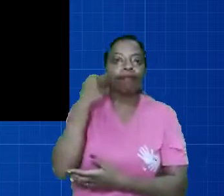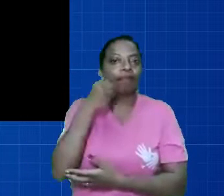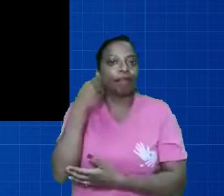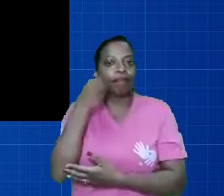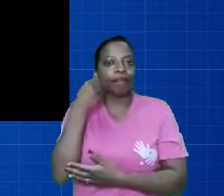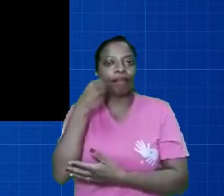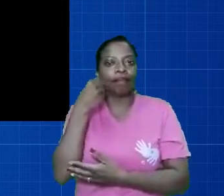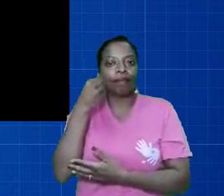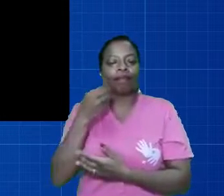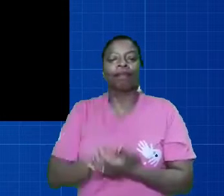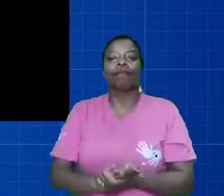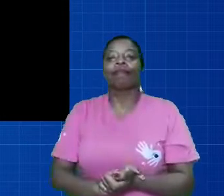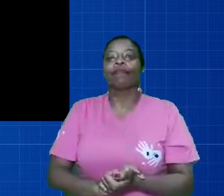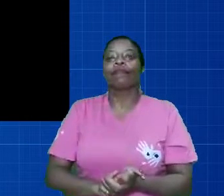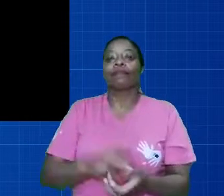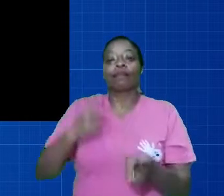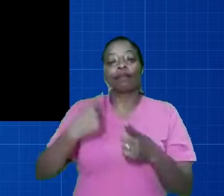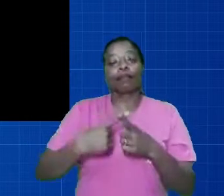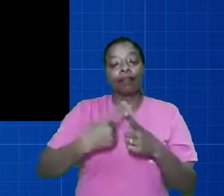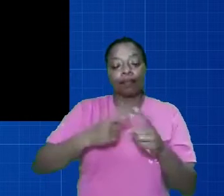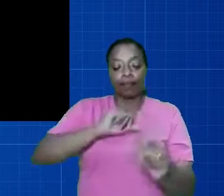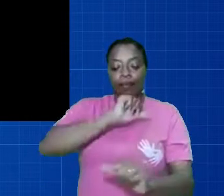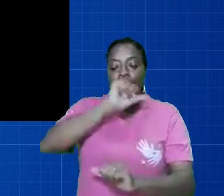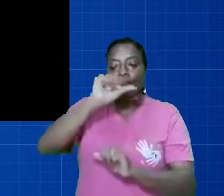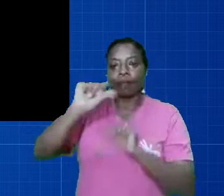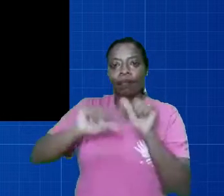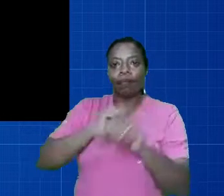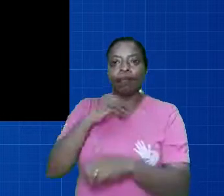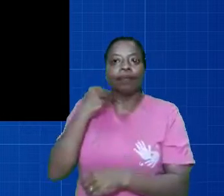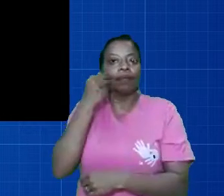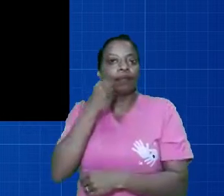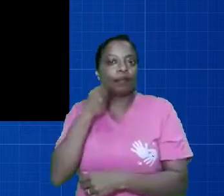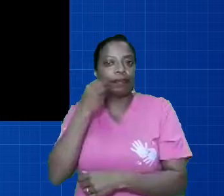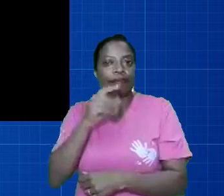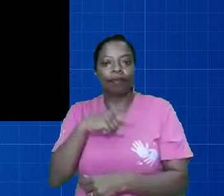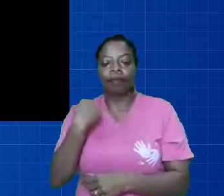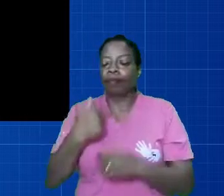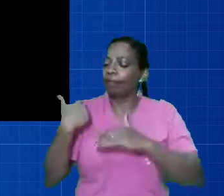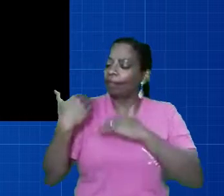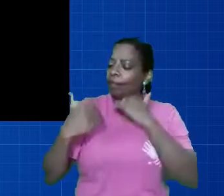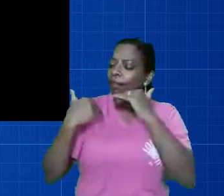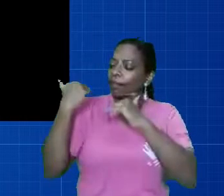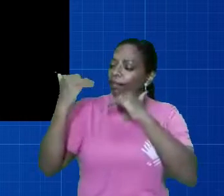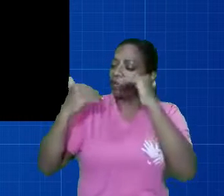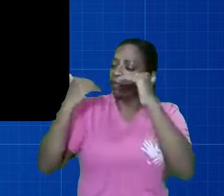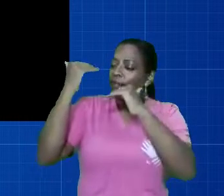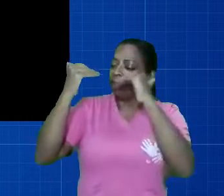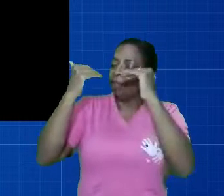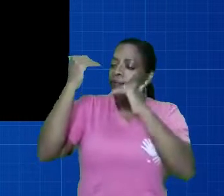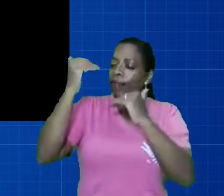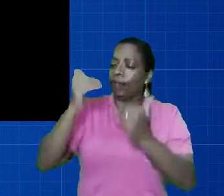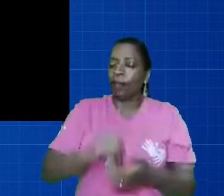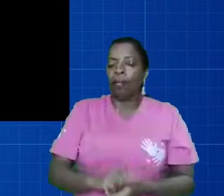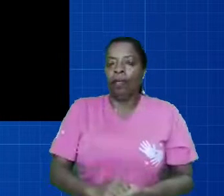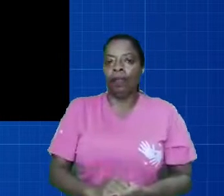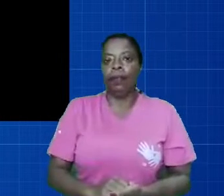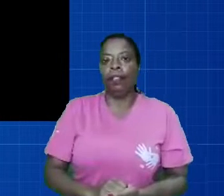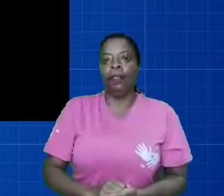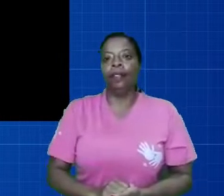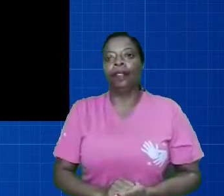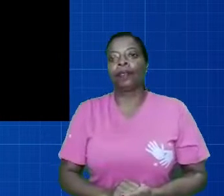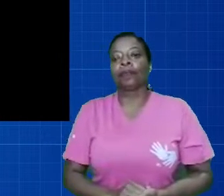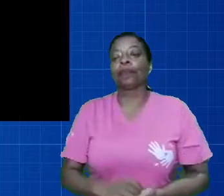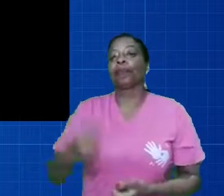troca de experiências, a gente cresce muito. Eu lembro até, quando eu conversava com o professor Rossano, quanto que eu